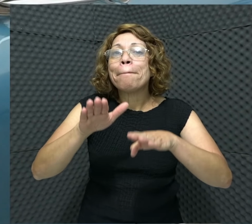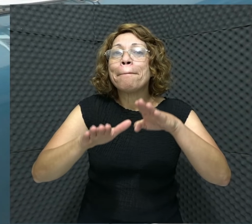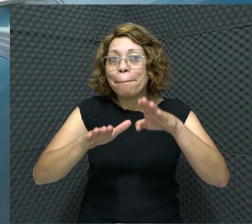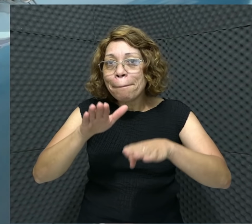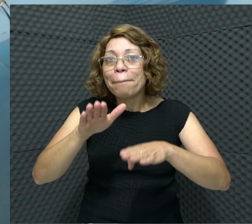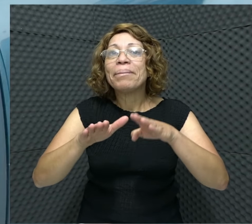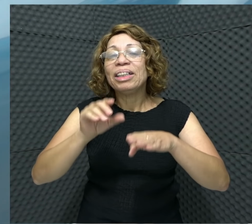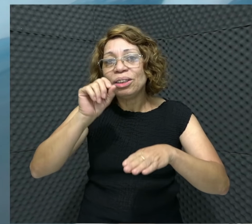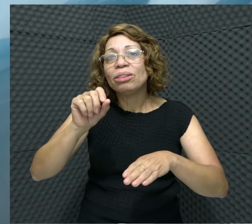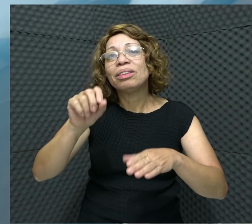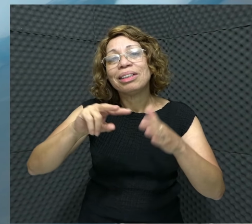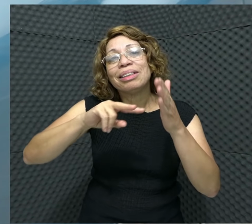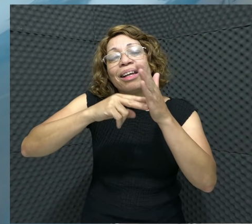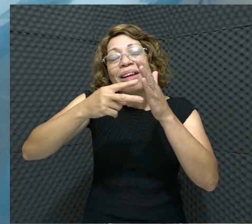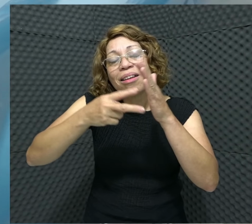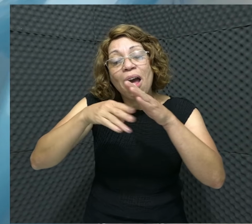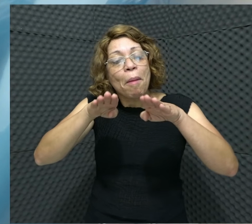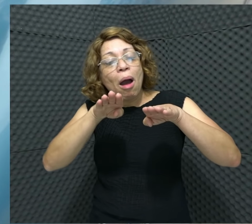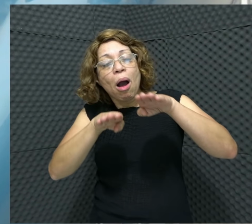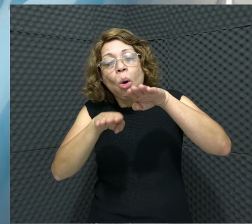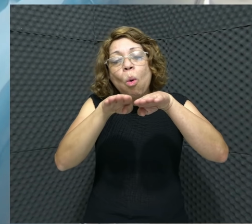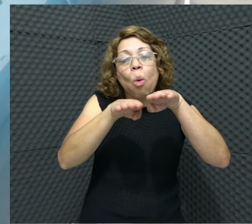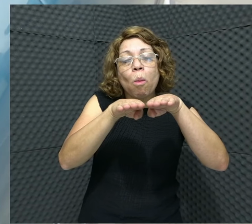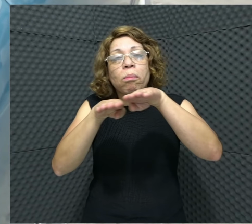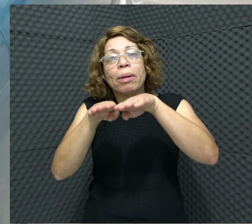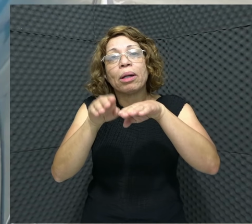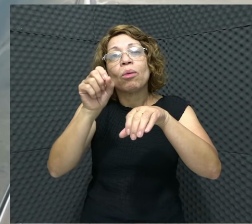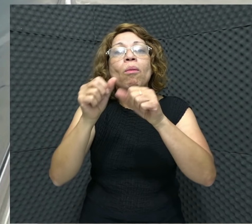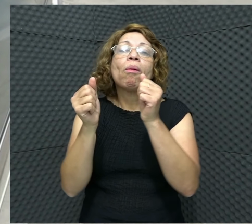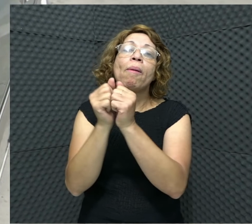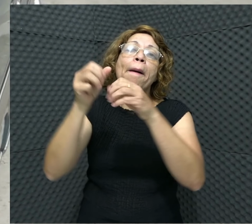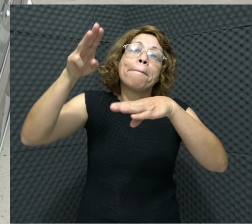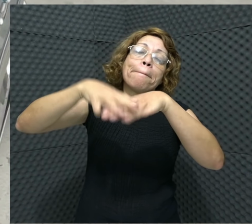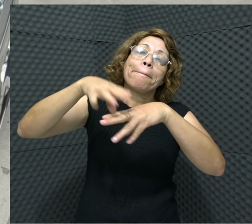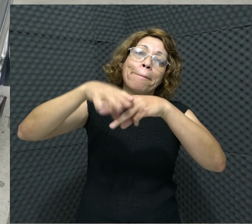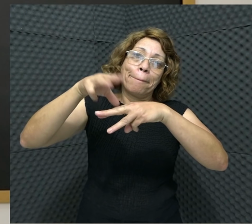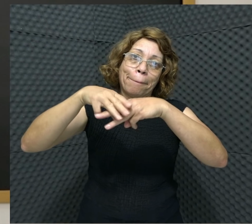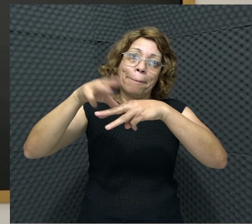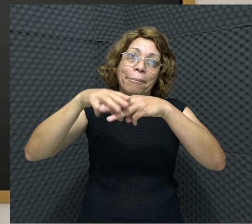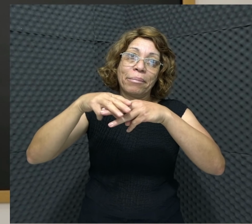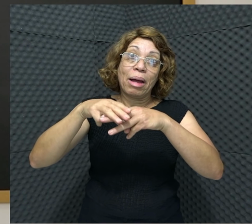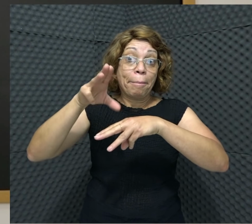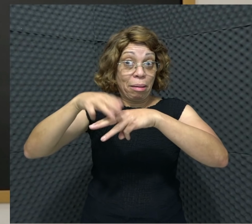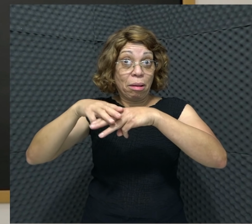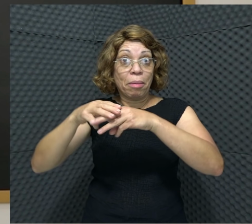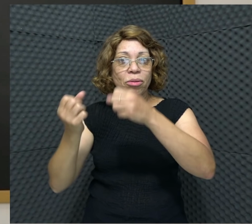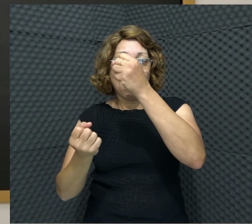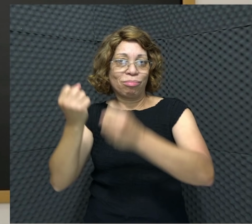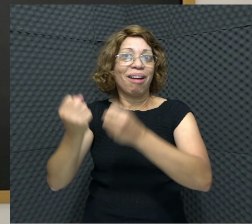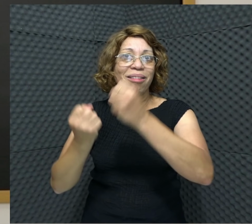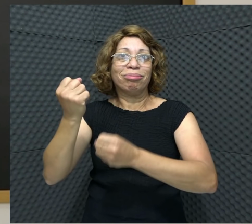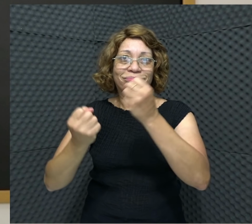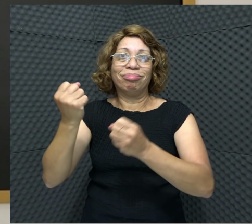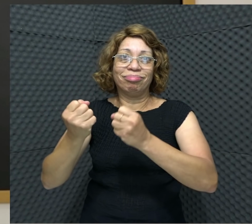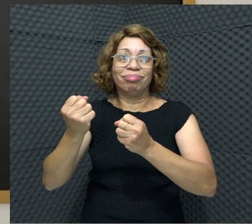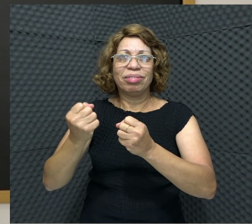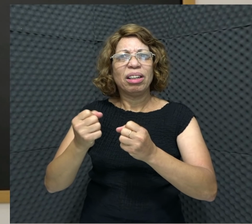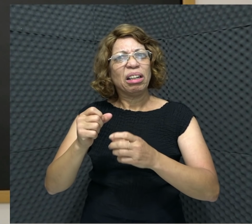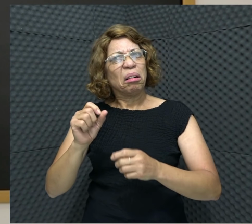mais ou menos a analogia, o comparativo que eu quero que você faça com a matemática. A matemática é o carro com